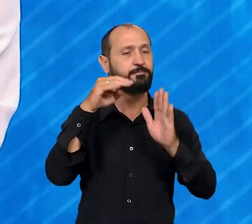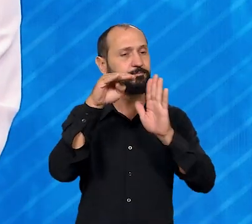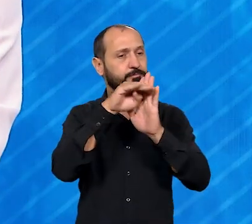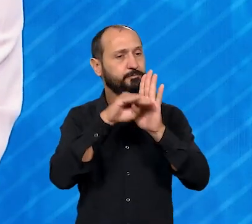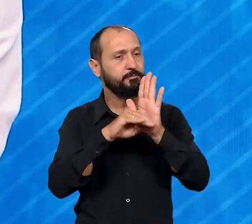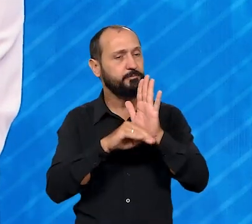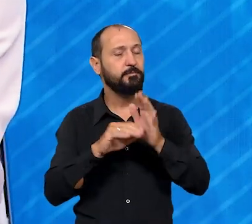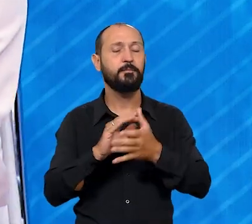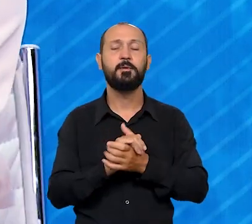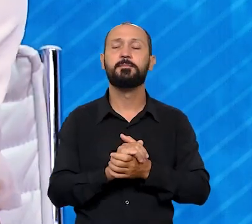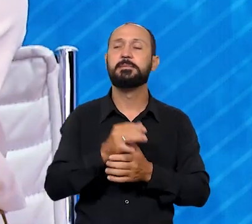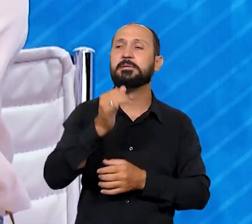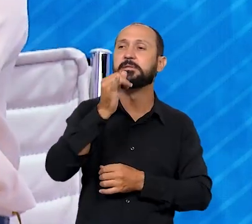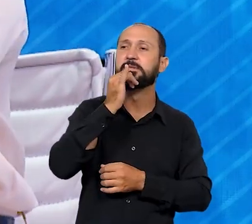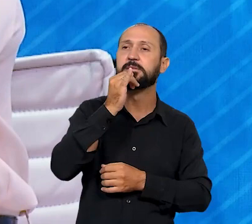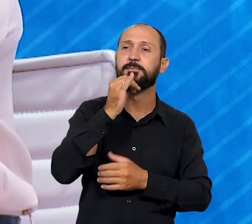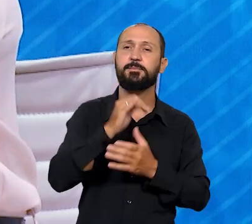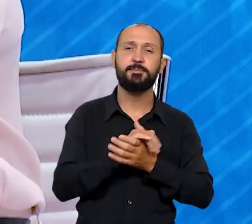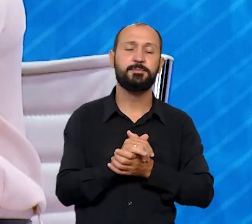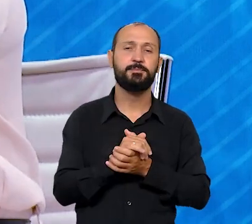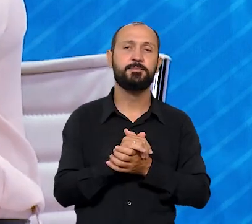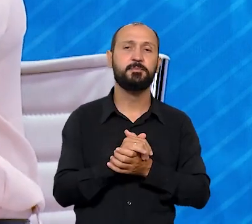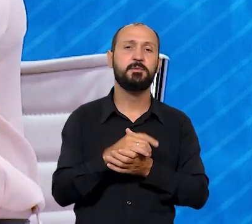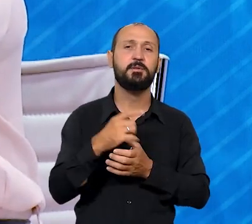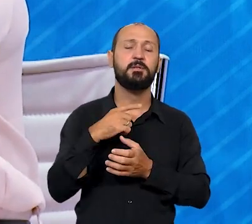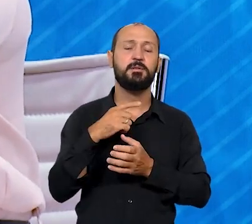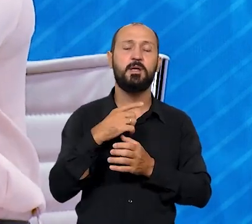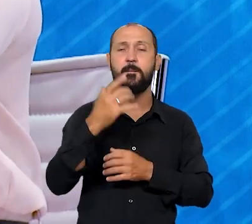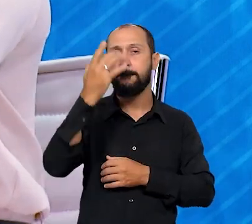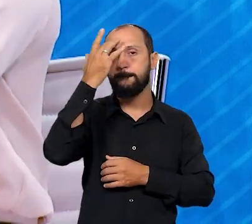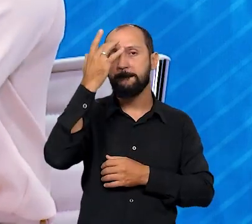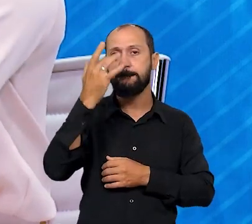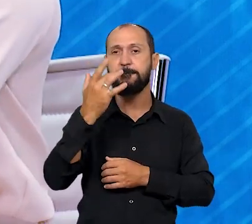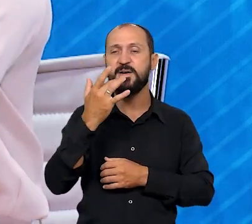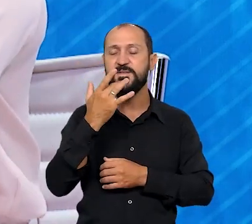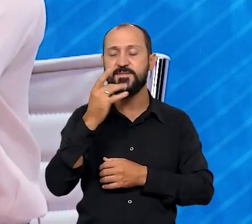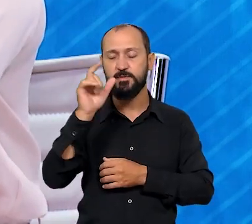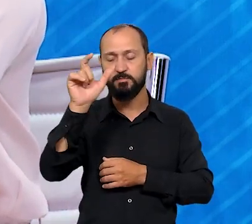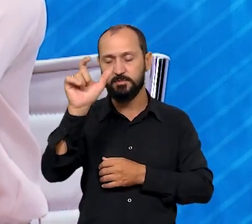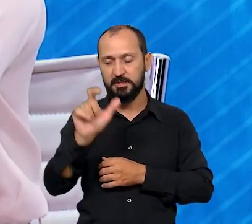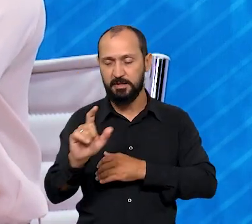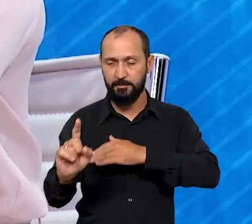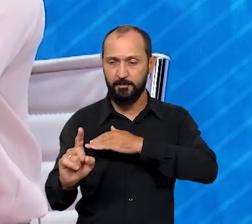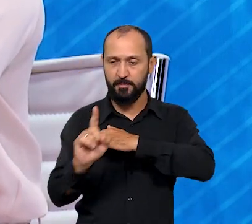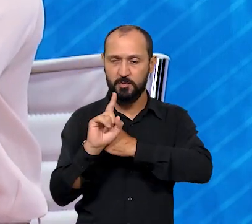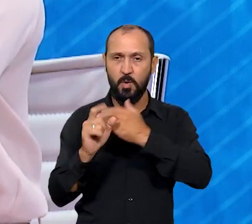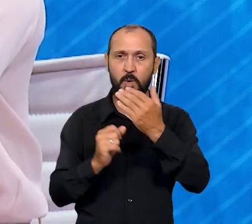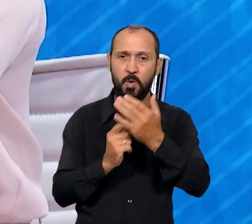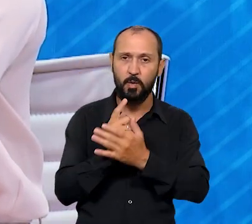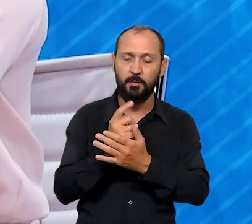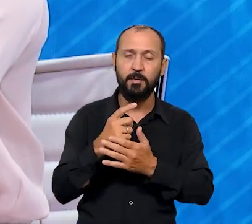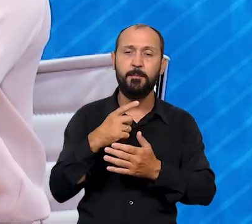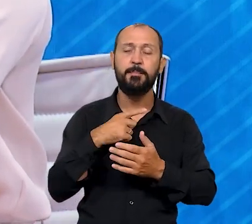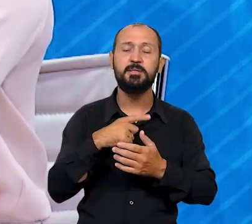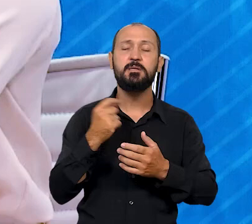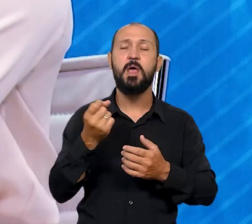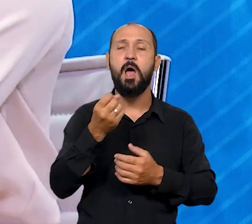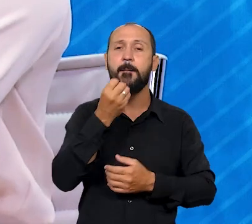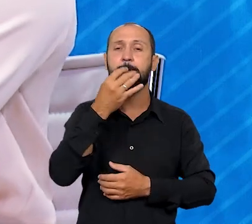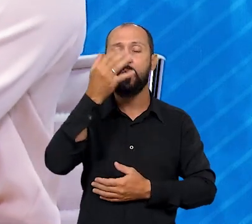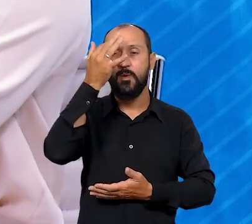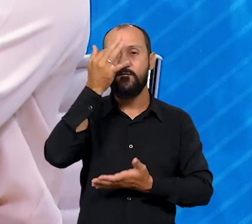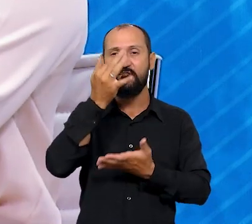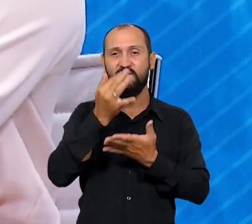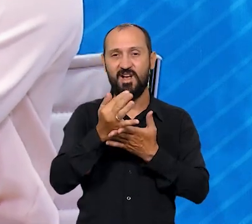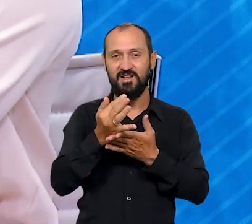vamos elencar algumas delas. Por exemplo, tem um perfil desse consumidor, doutor? Ele tem que ter a